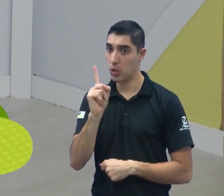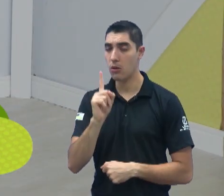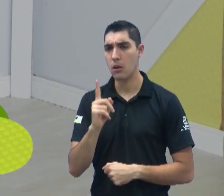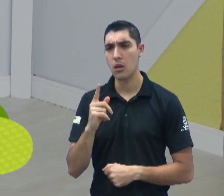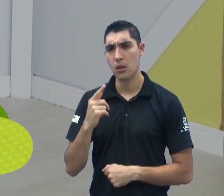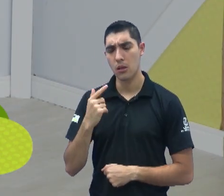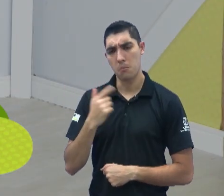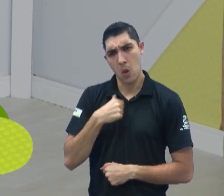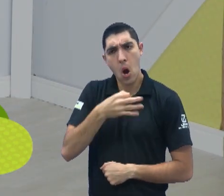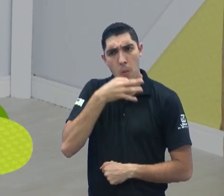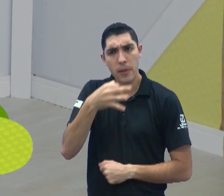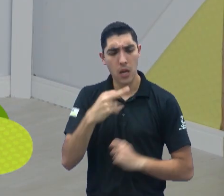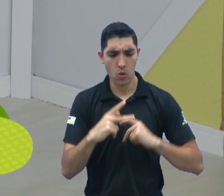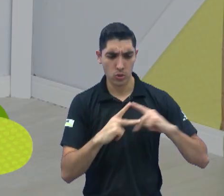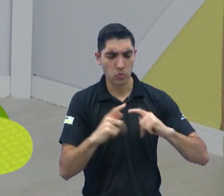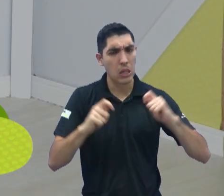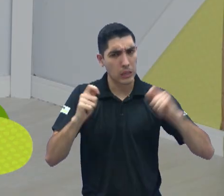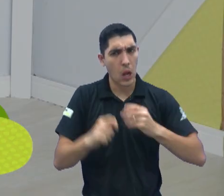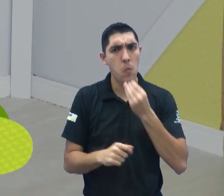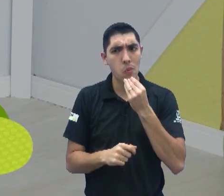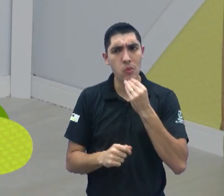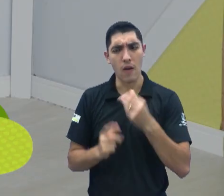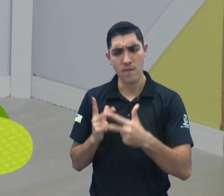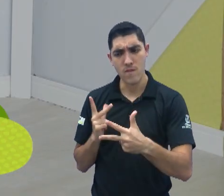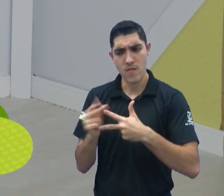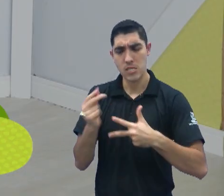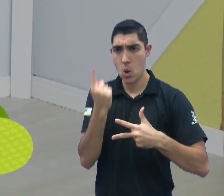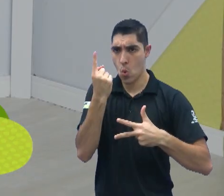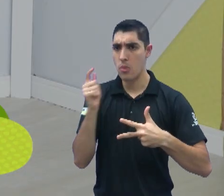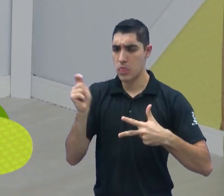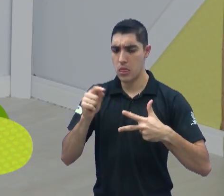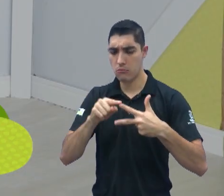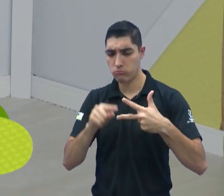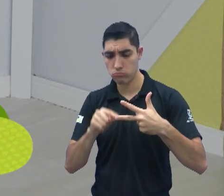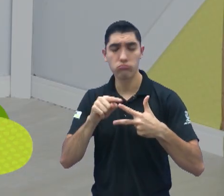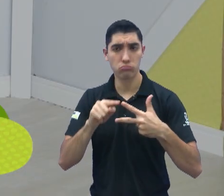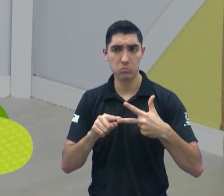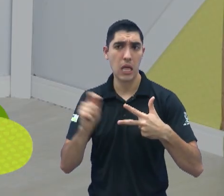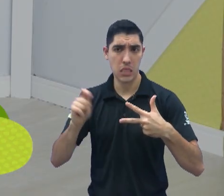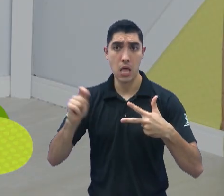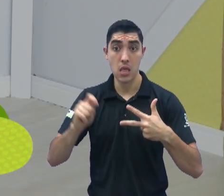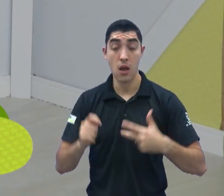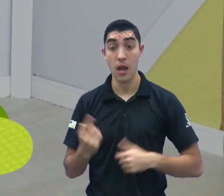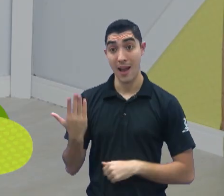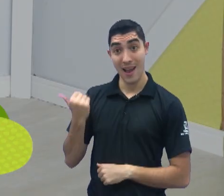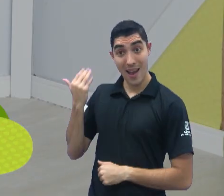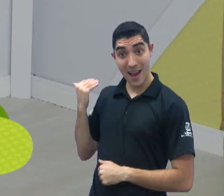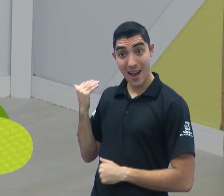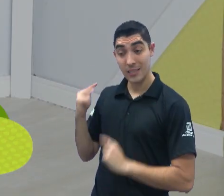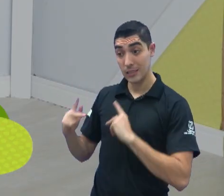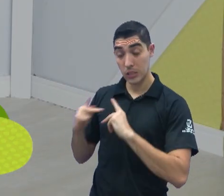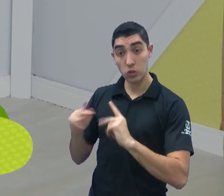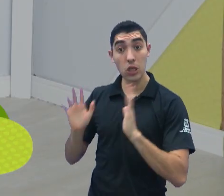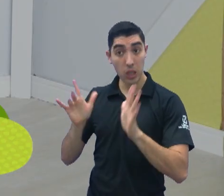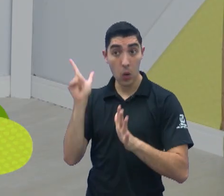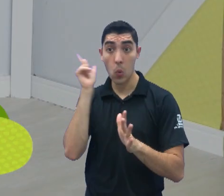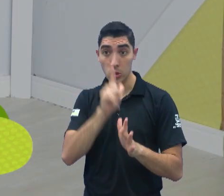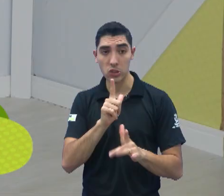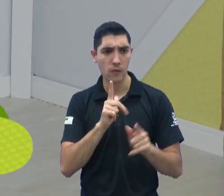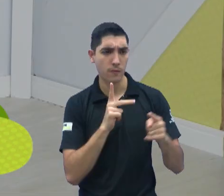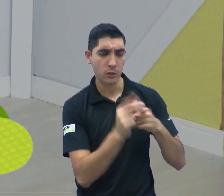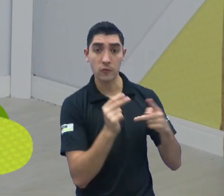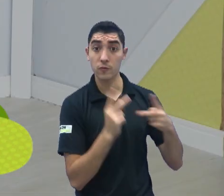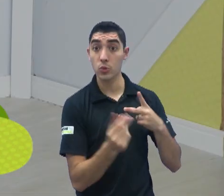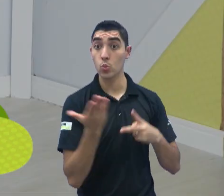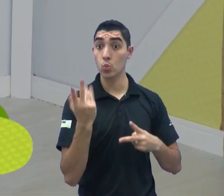totais condições de vencer a equipe do São Paulo. Na fase de classificação, venceu 2 vezes a equipe do São Paulo. Isso também não quer dizer nada que o São José